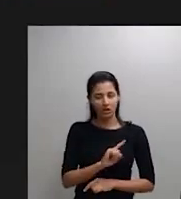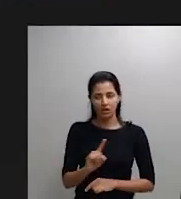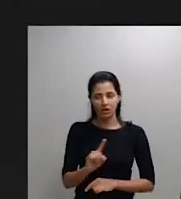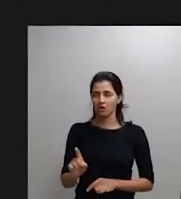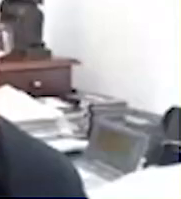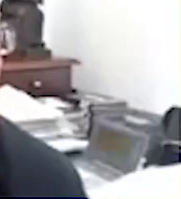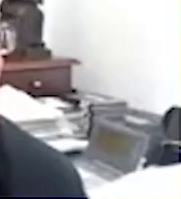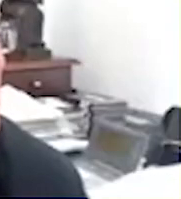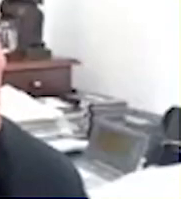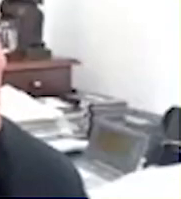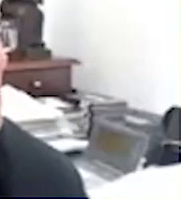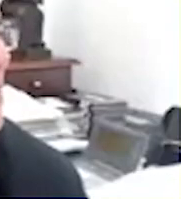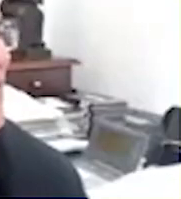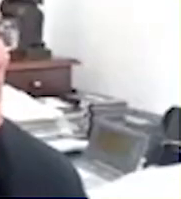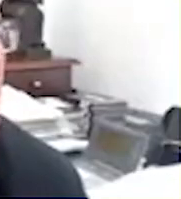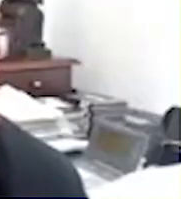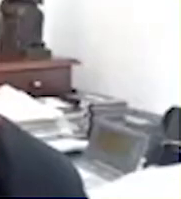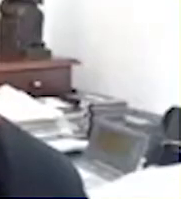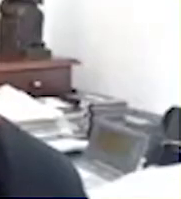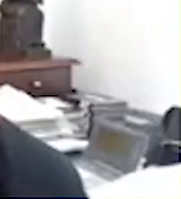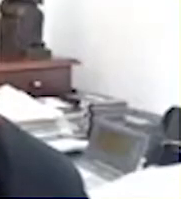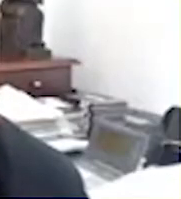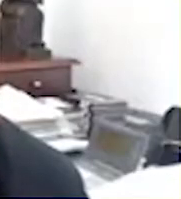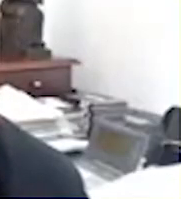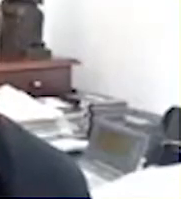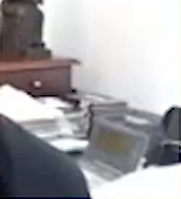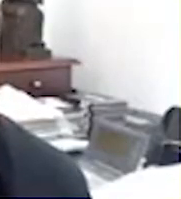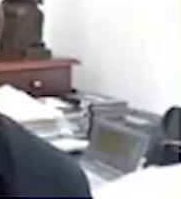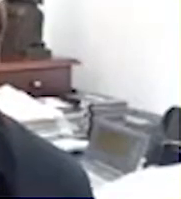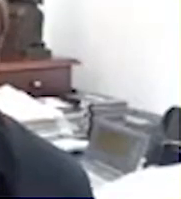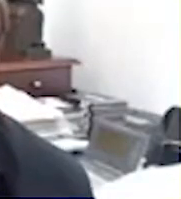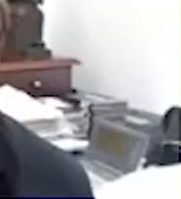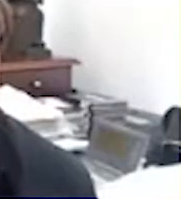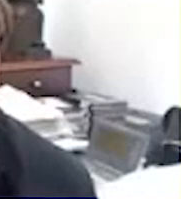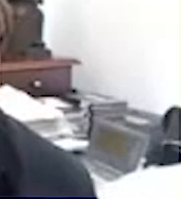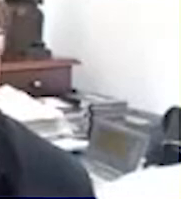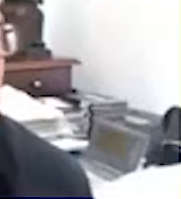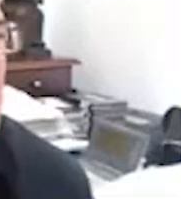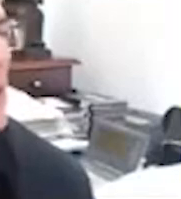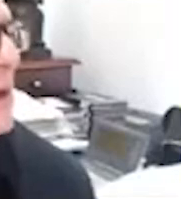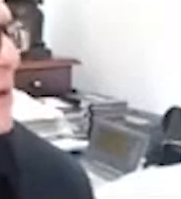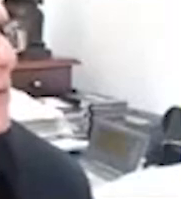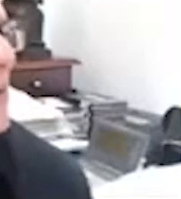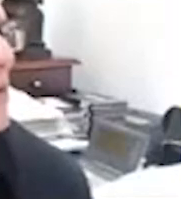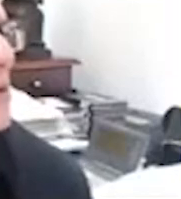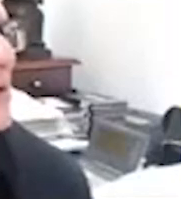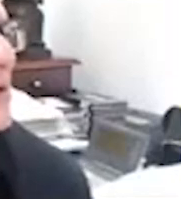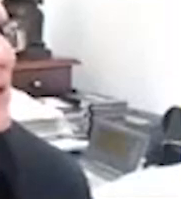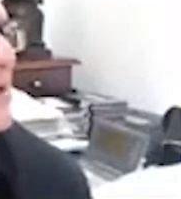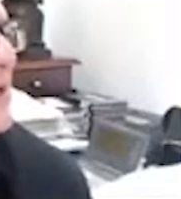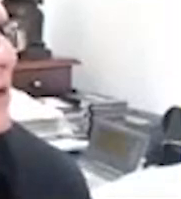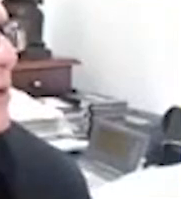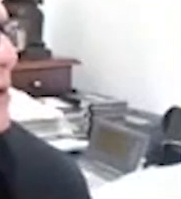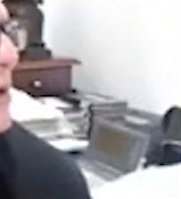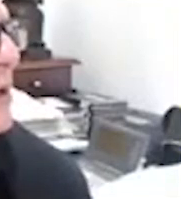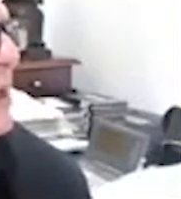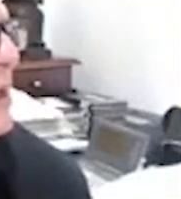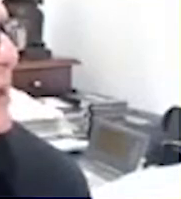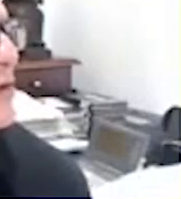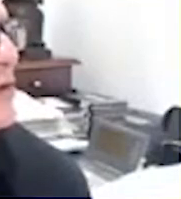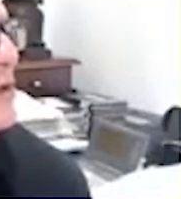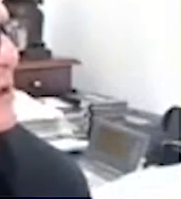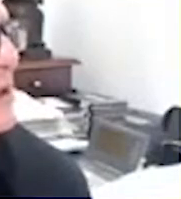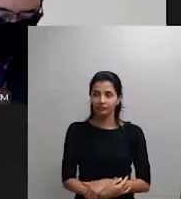retroativamente no voto o relator ministro herman benjamin explicou que no caso analisado por um erro administrativo